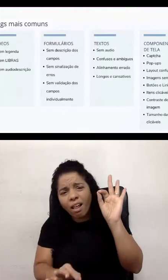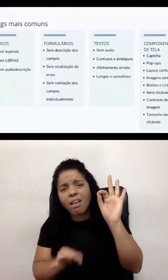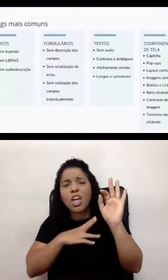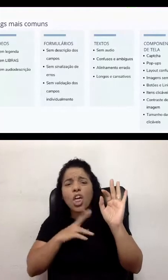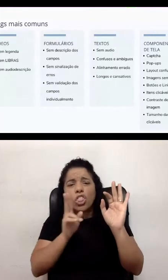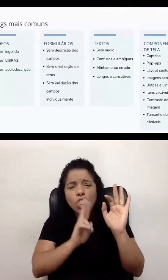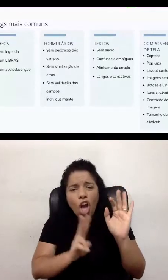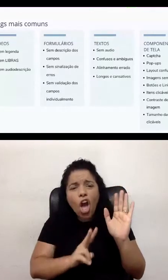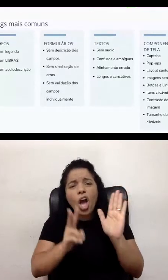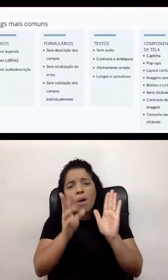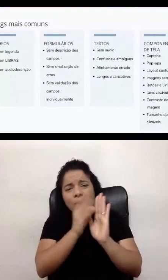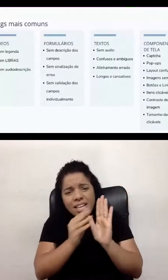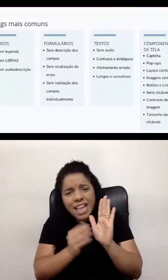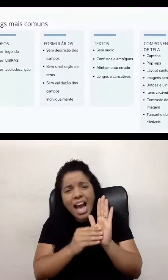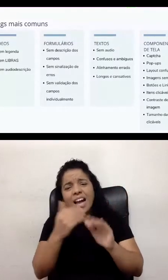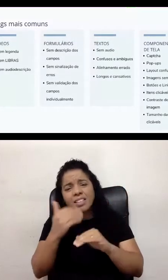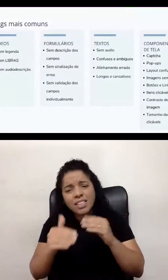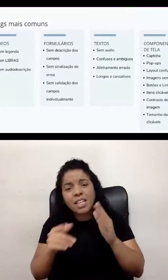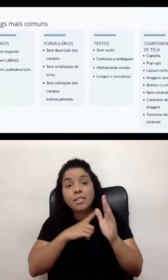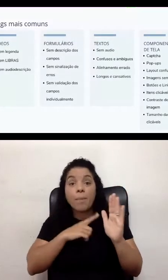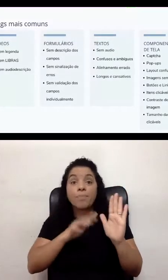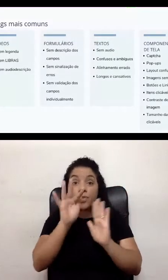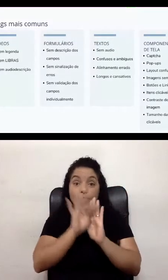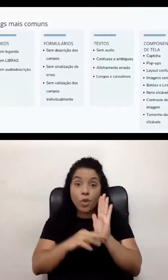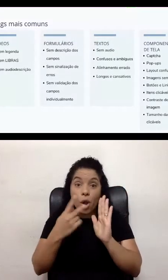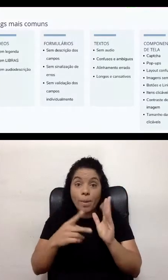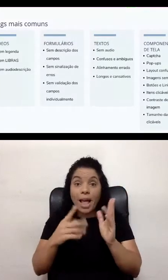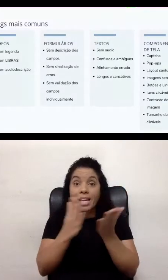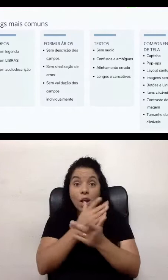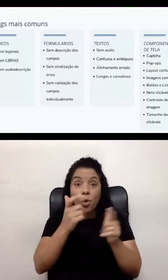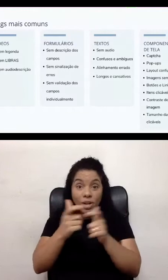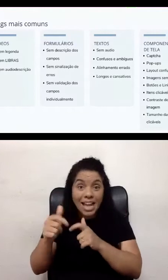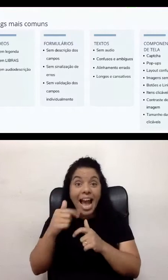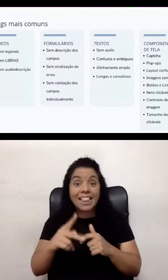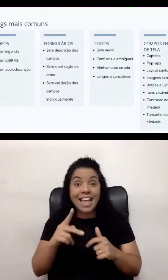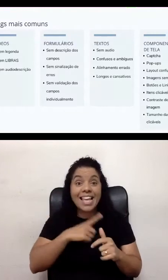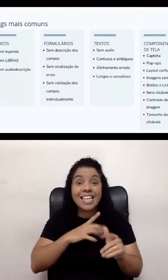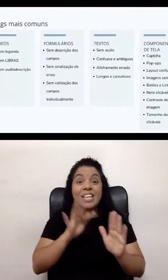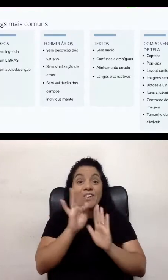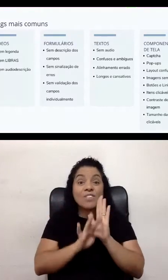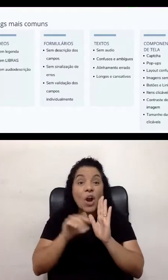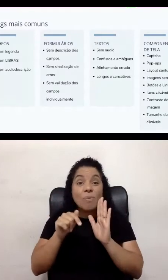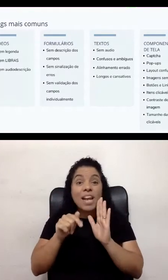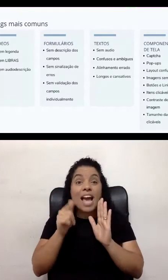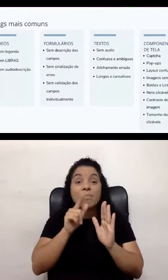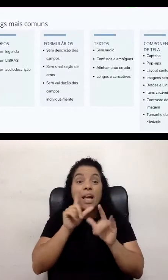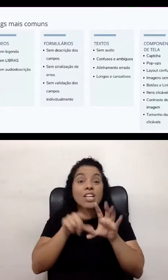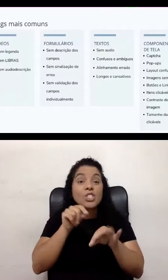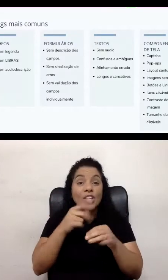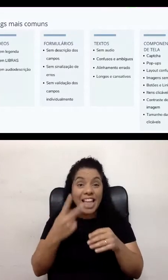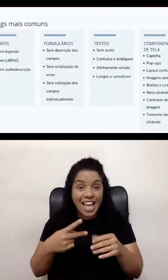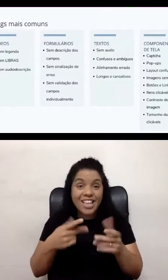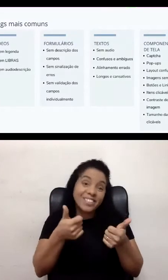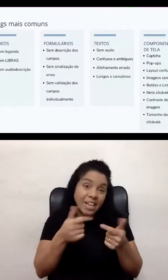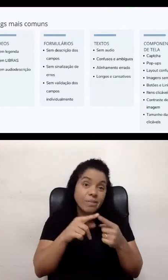dados, endereço, enfim. Teve até o formulário em algum lugar aqui para os brindes.